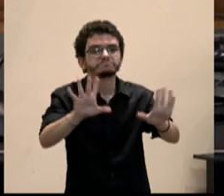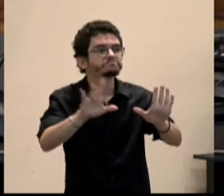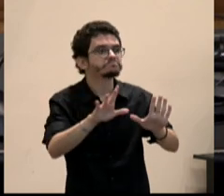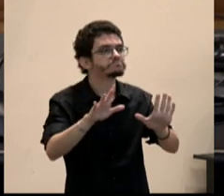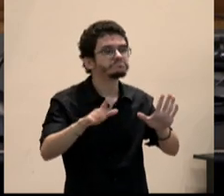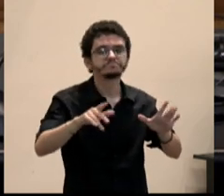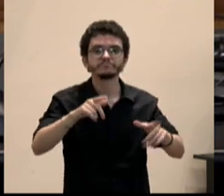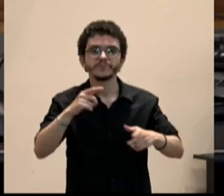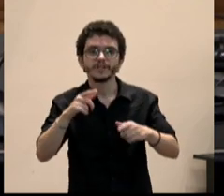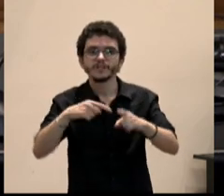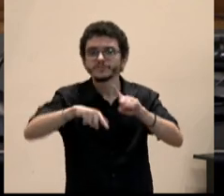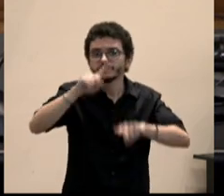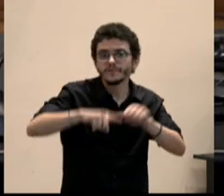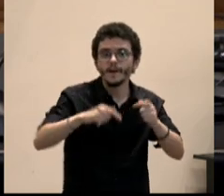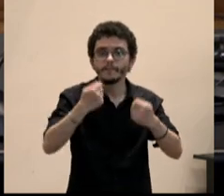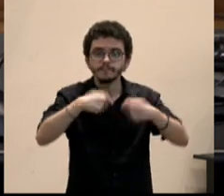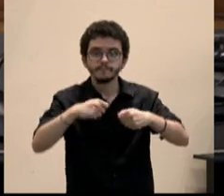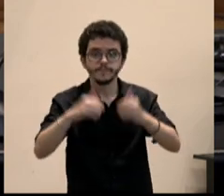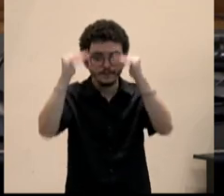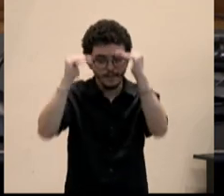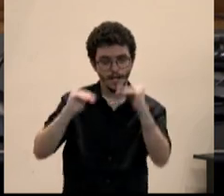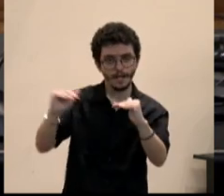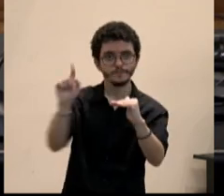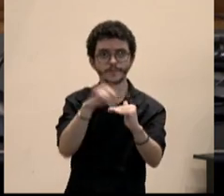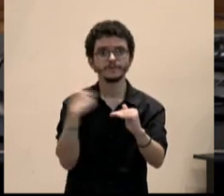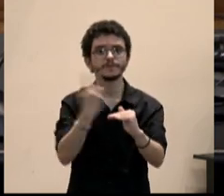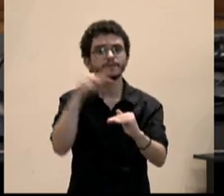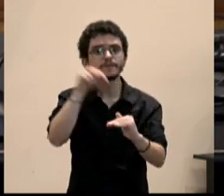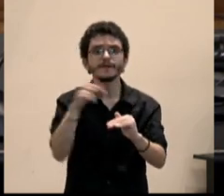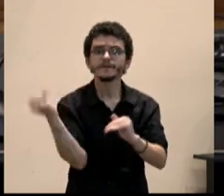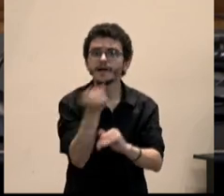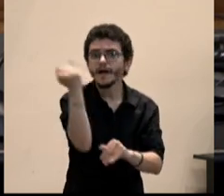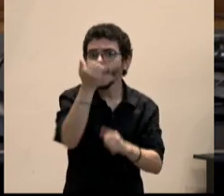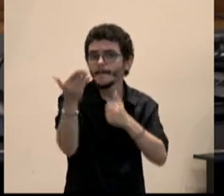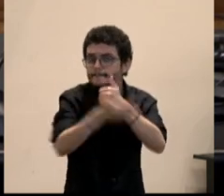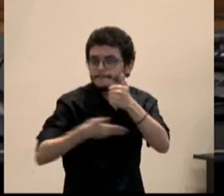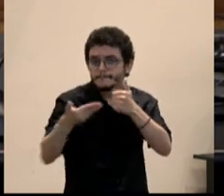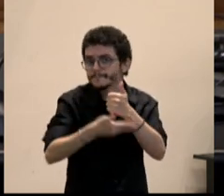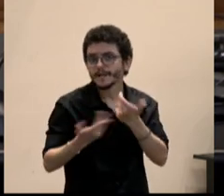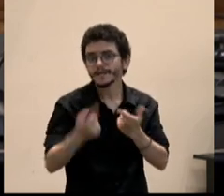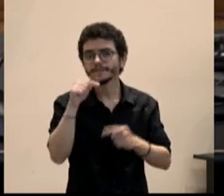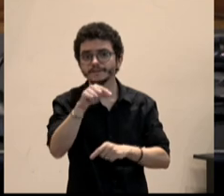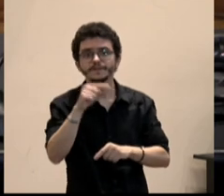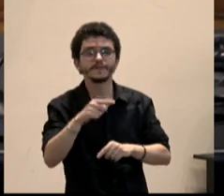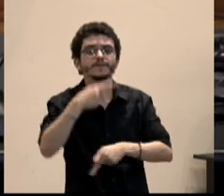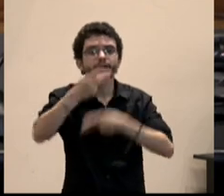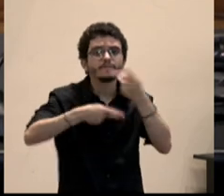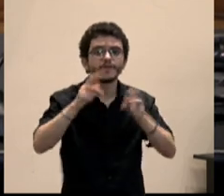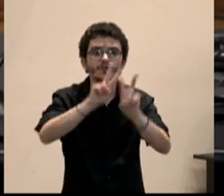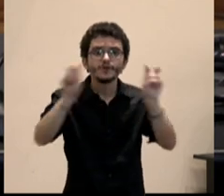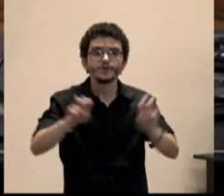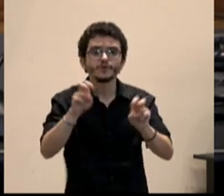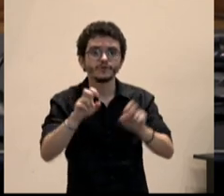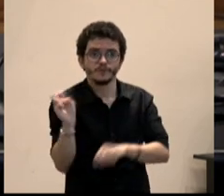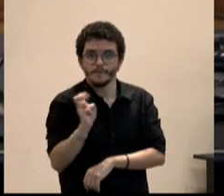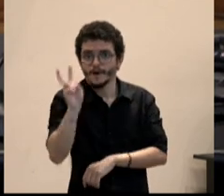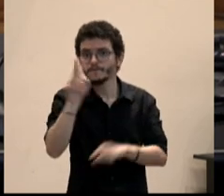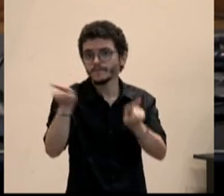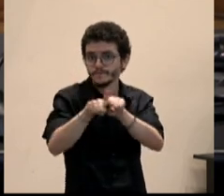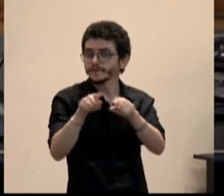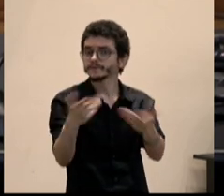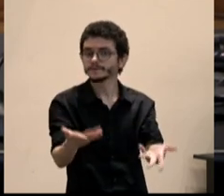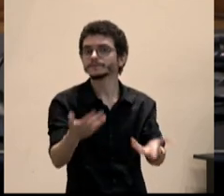impõem respeito a nós. Isso é fundamental. E isso diz respeito à valorização também.